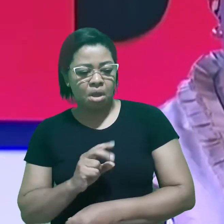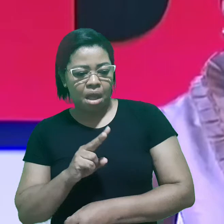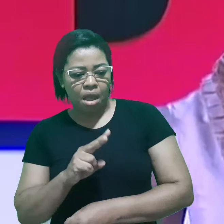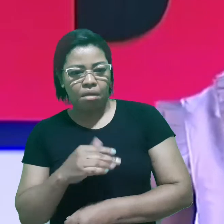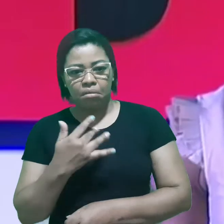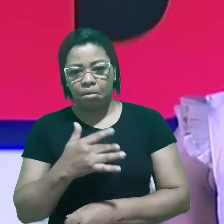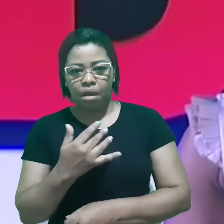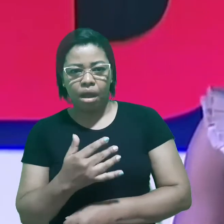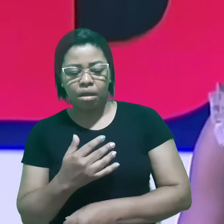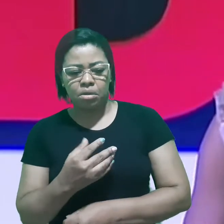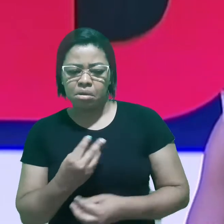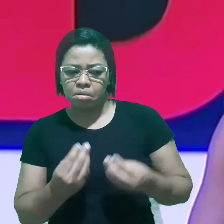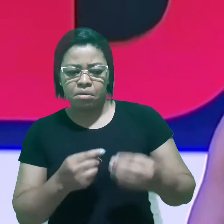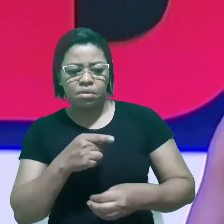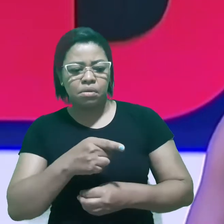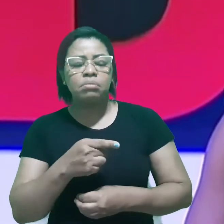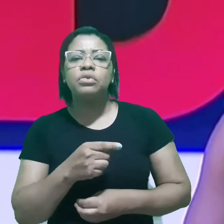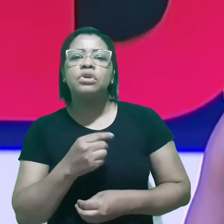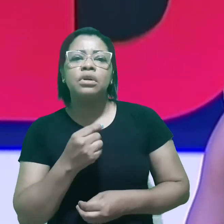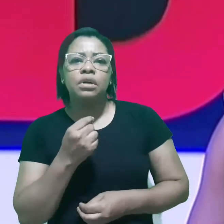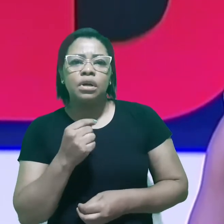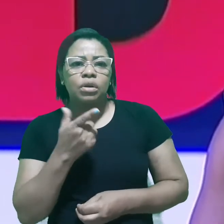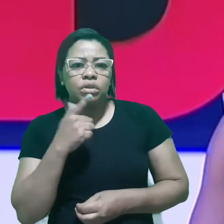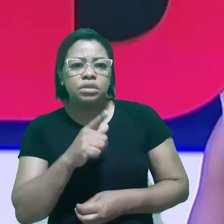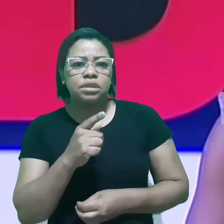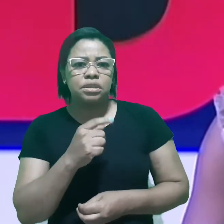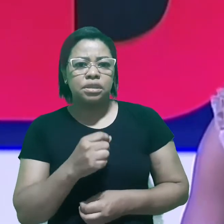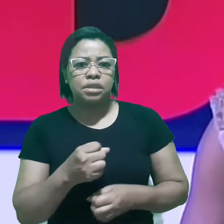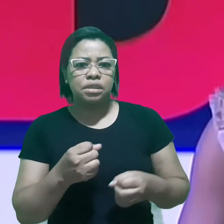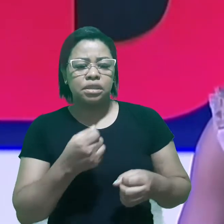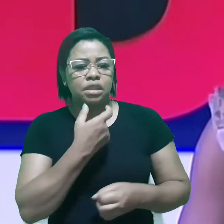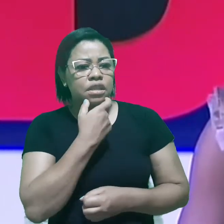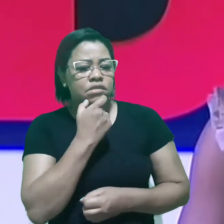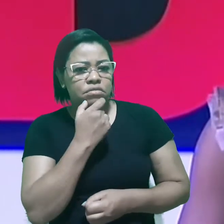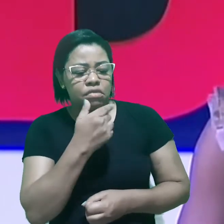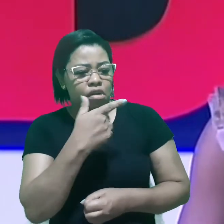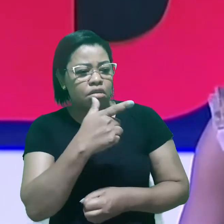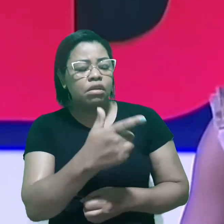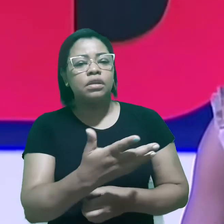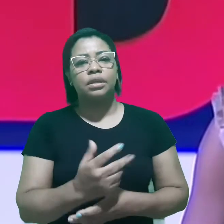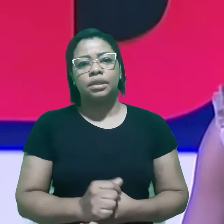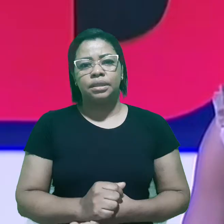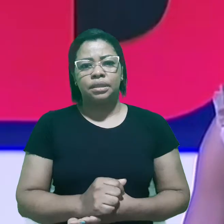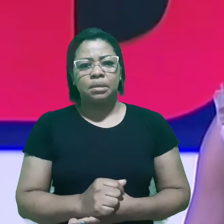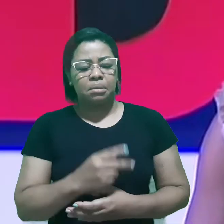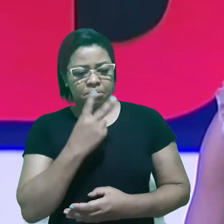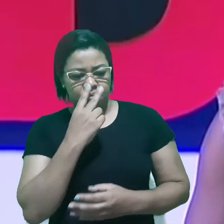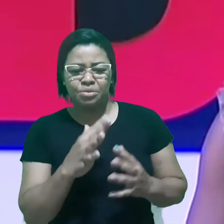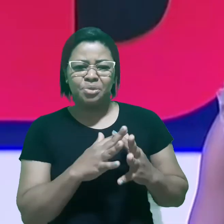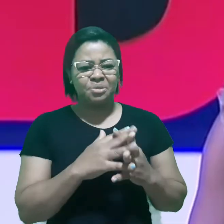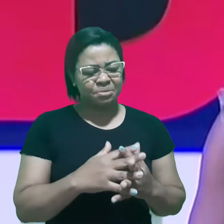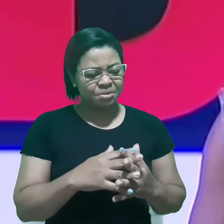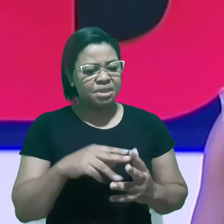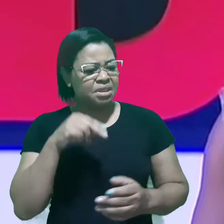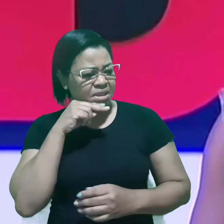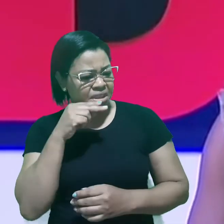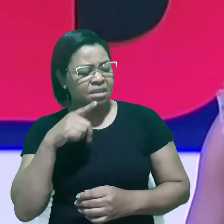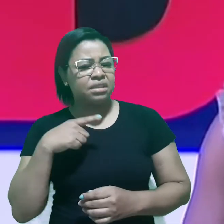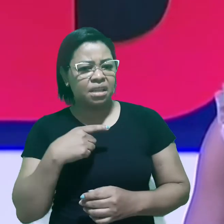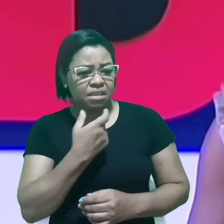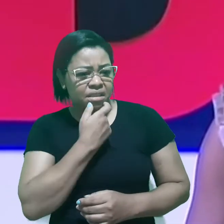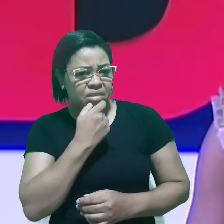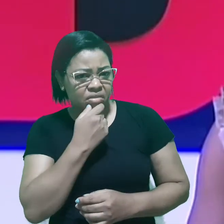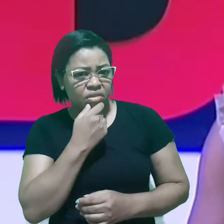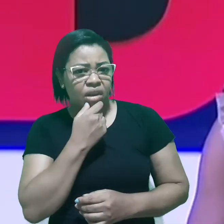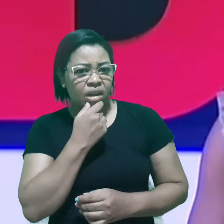tão bem e ficou confusa quando eu disse que, por acaso, a Nigéria tinha o inglês como sua língua oficial. Ela perguntou se podia